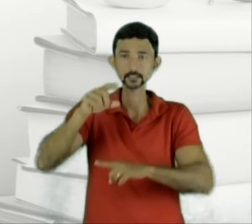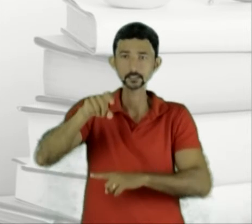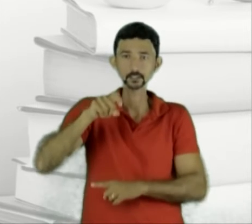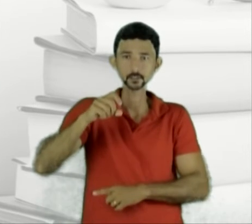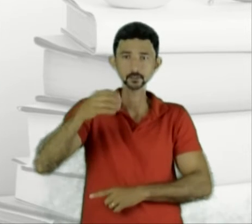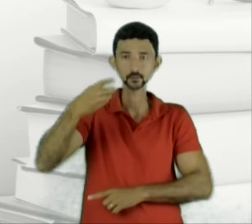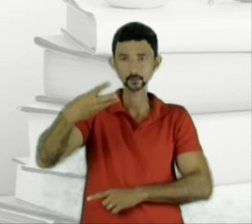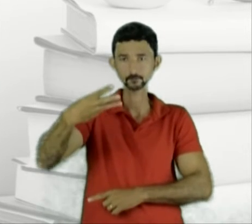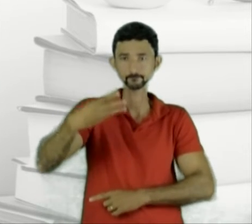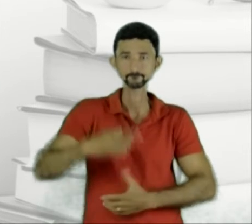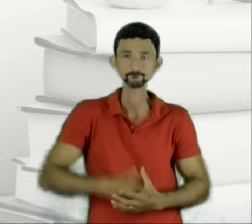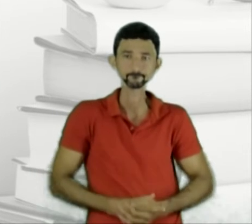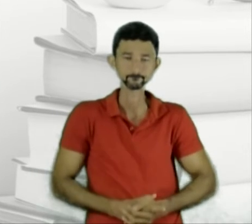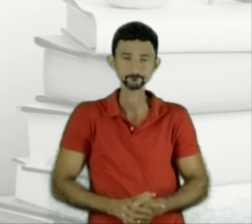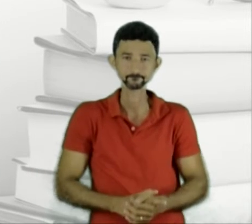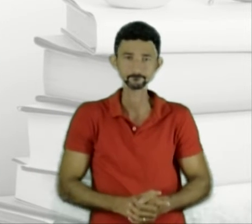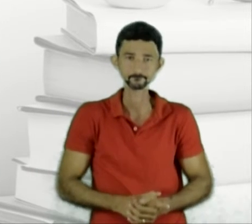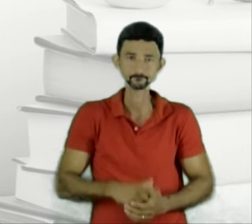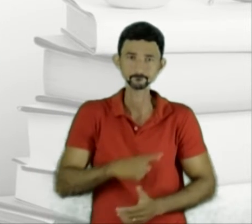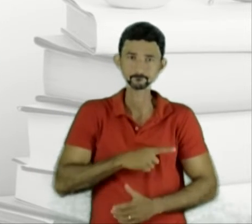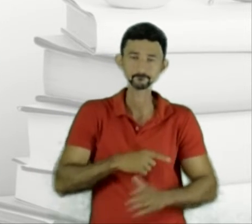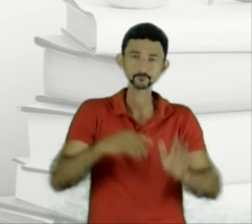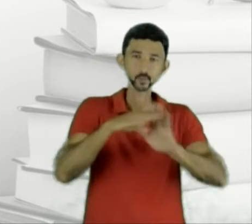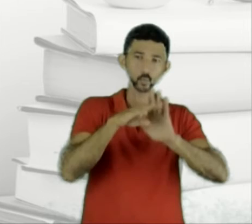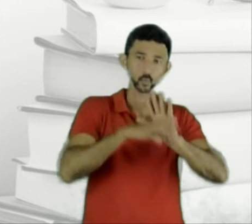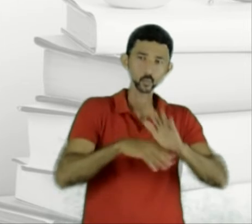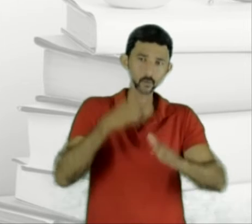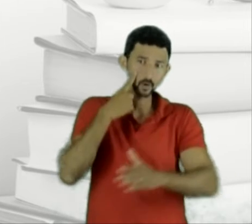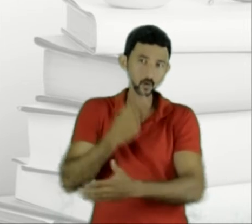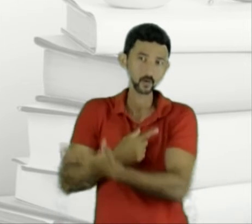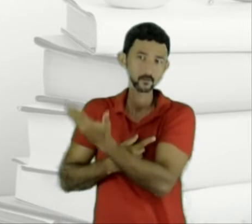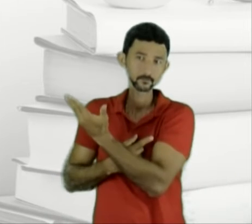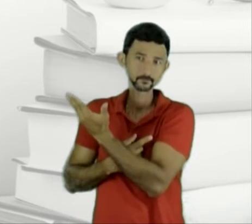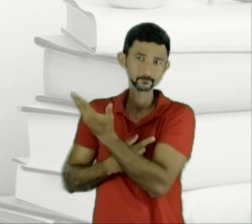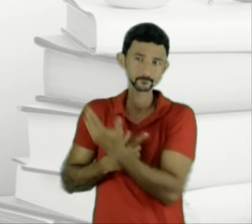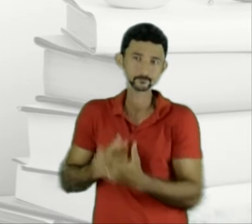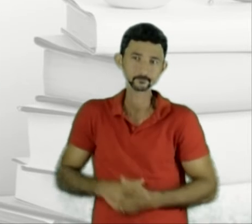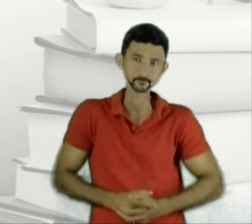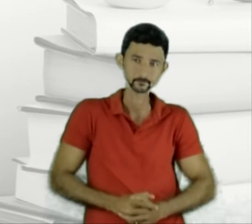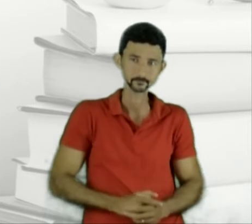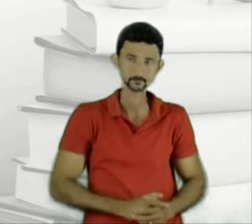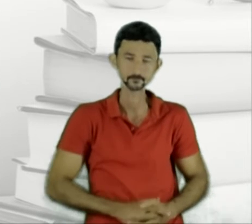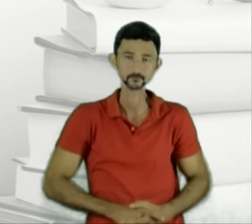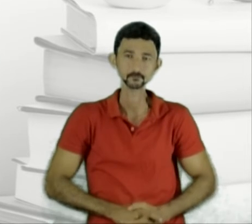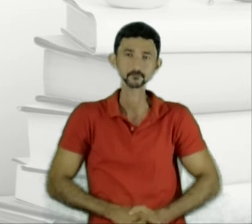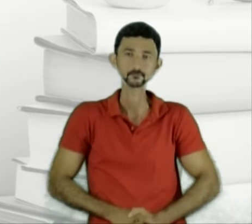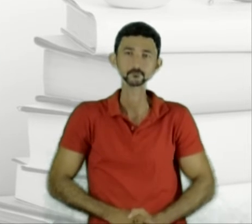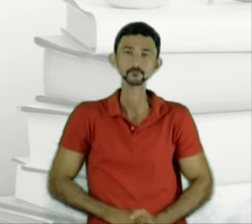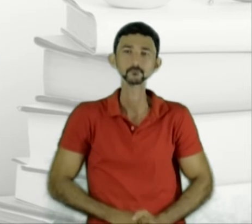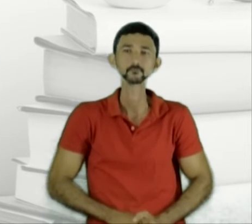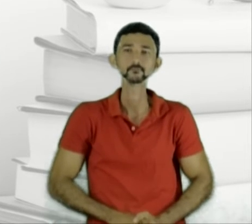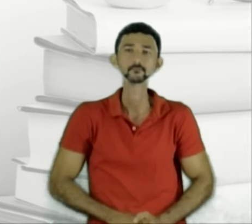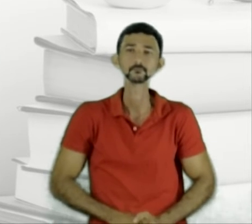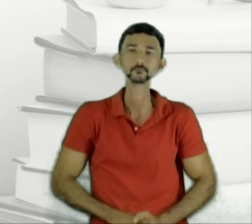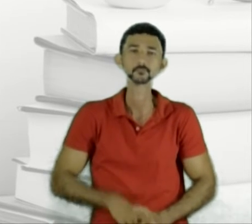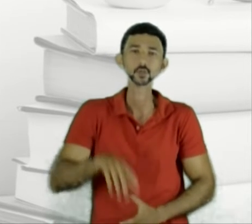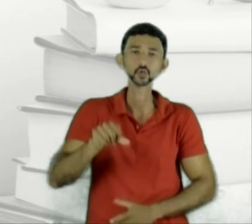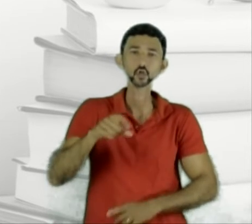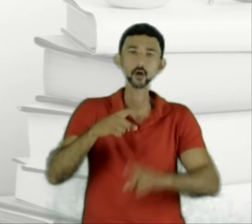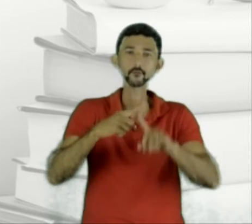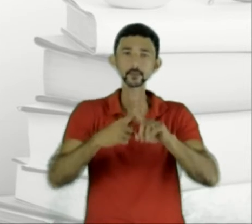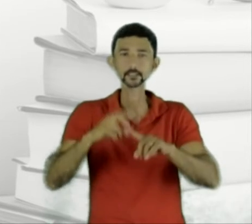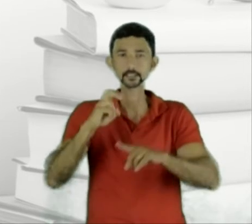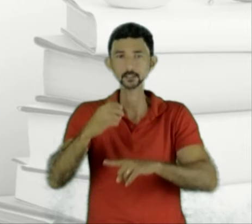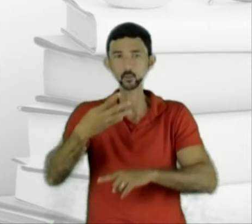certo? Então, nós temos aí as propriedades comutativa e associativa da multiplicação. 9 vezes 5